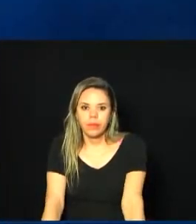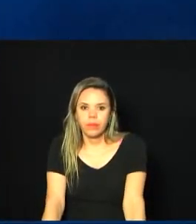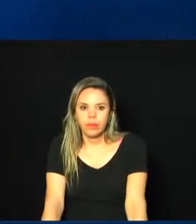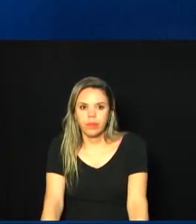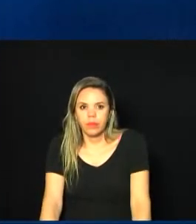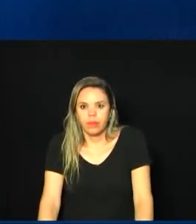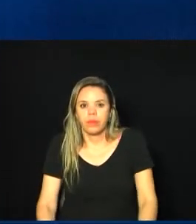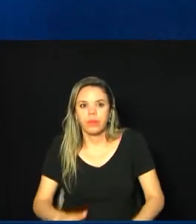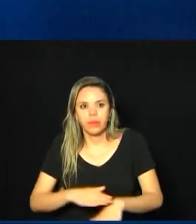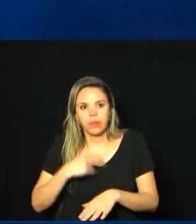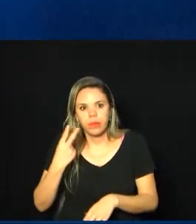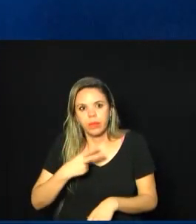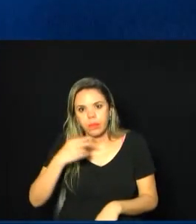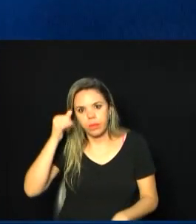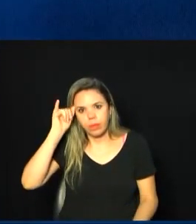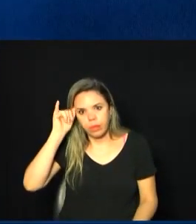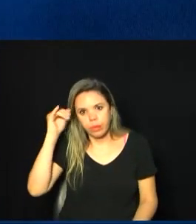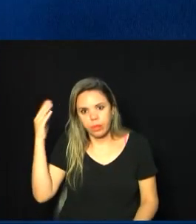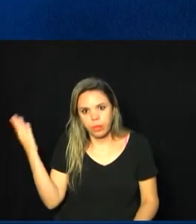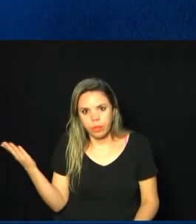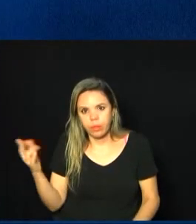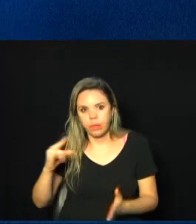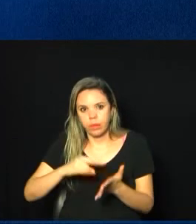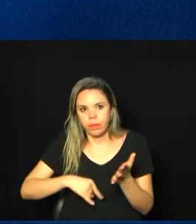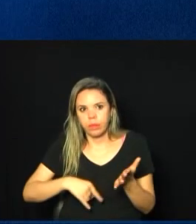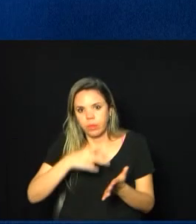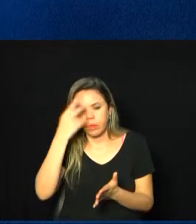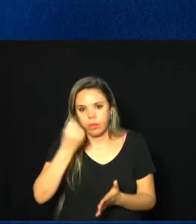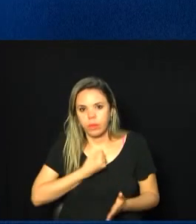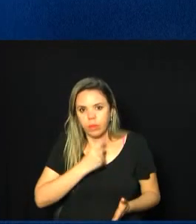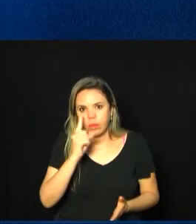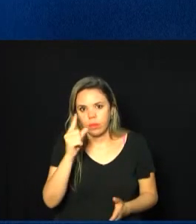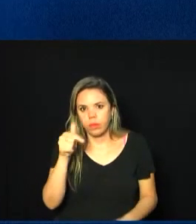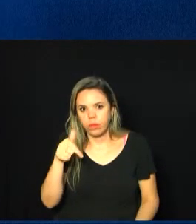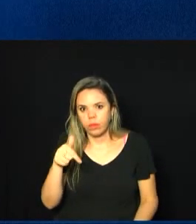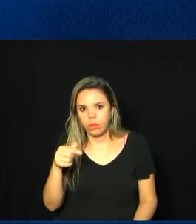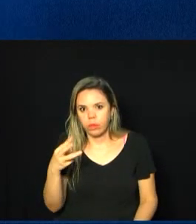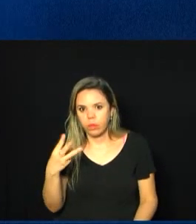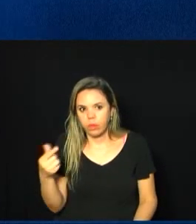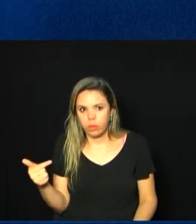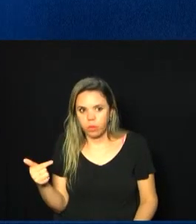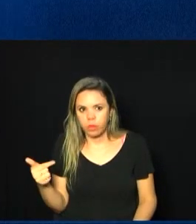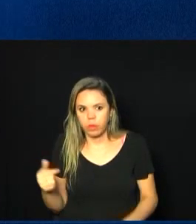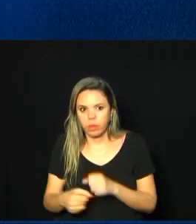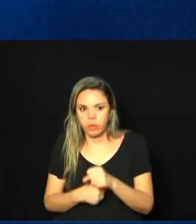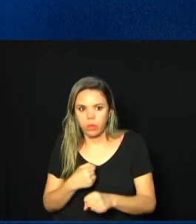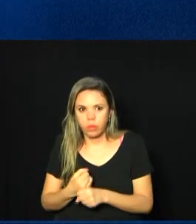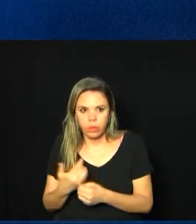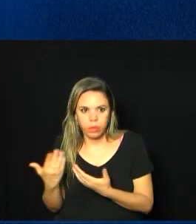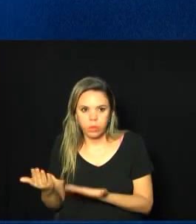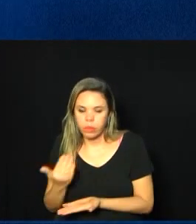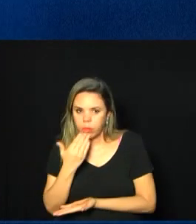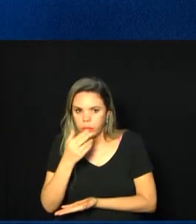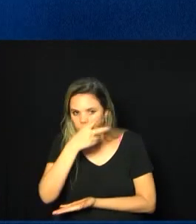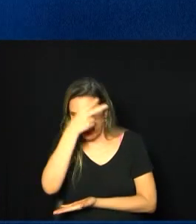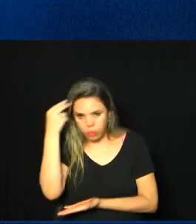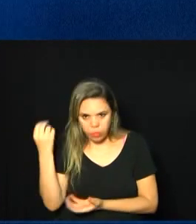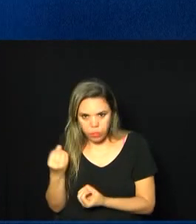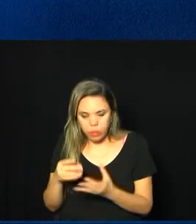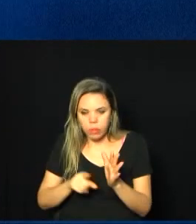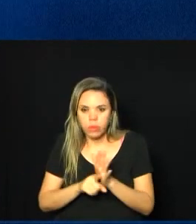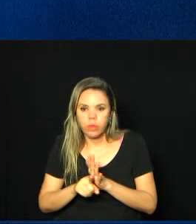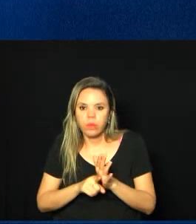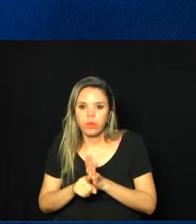De autoria do vereador Paulo Búfalo, o requerimento número 1732 deste ano pede à Prefeitura